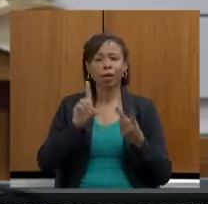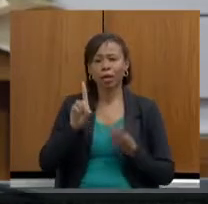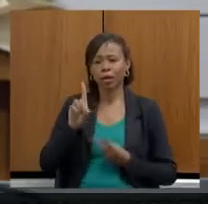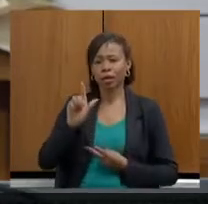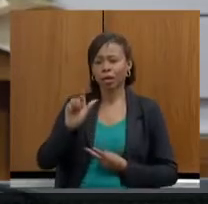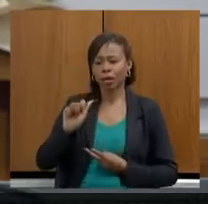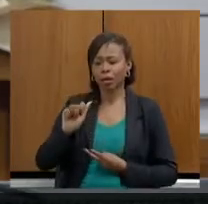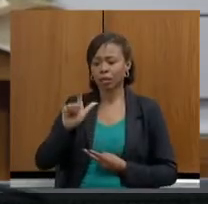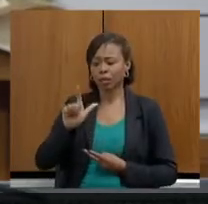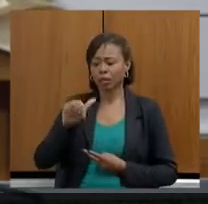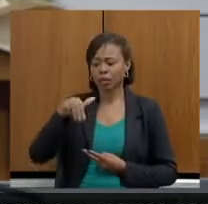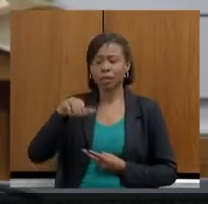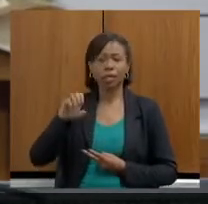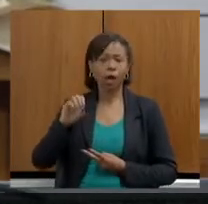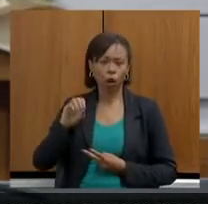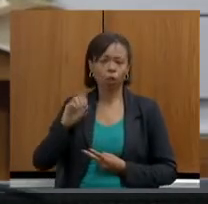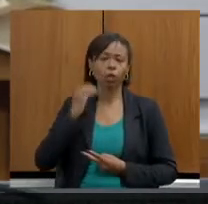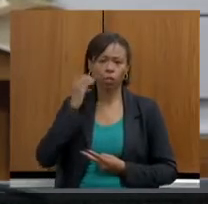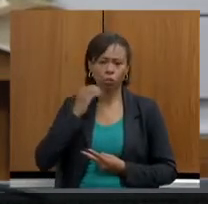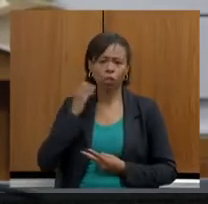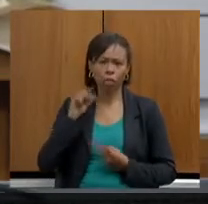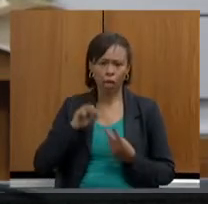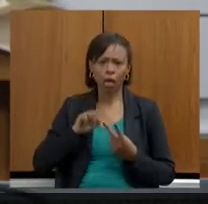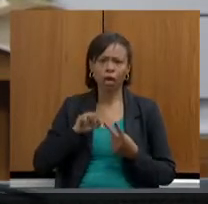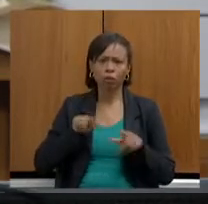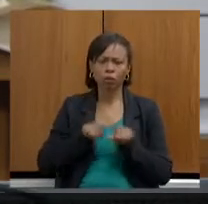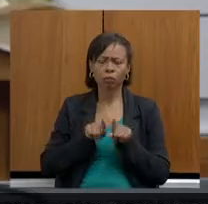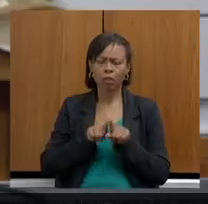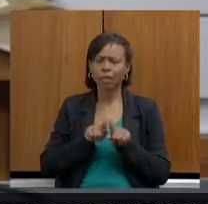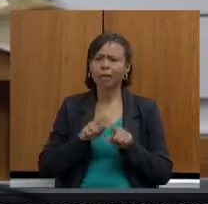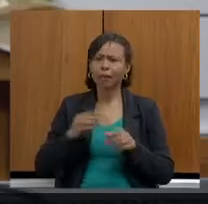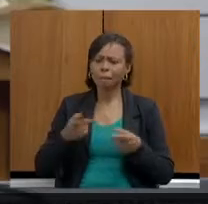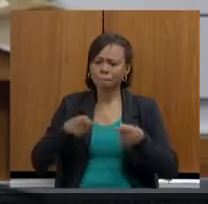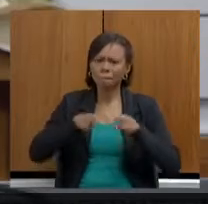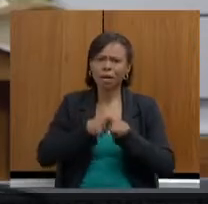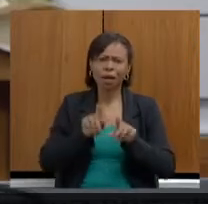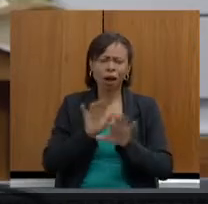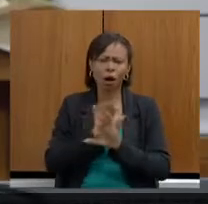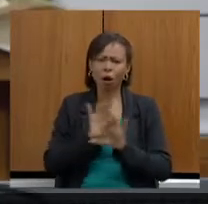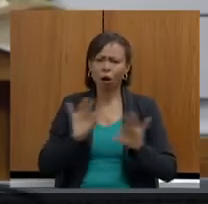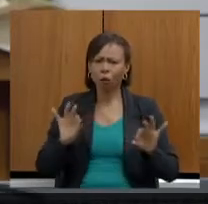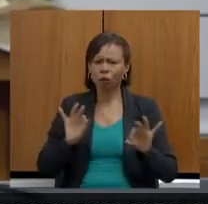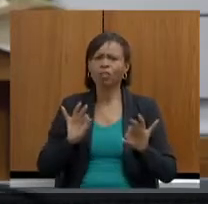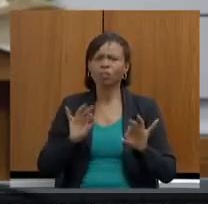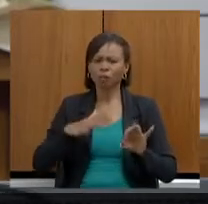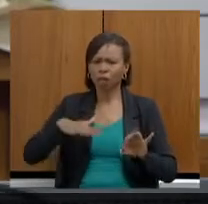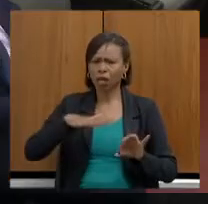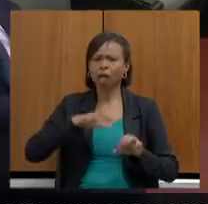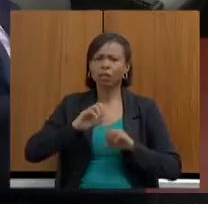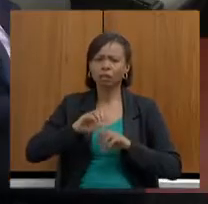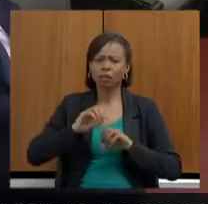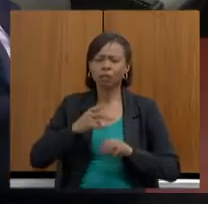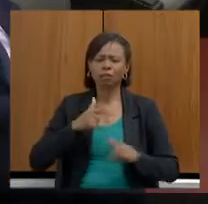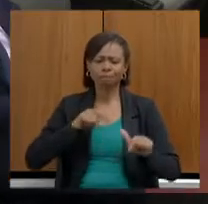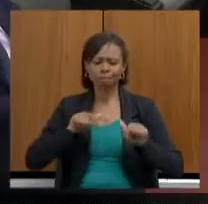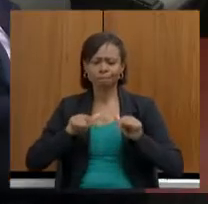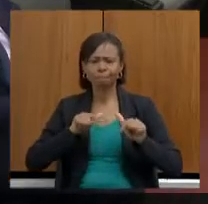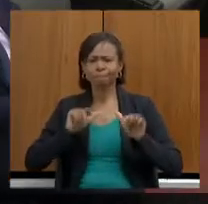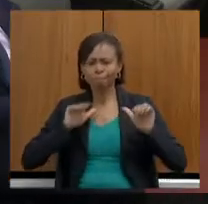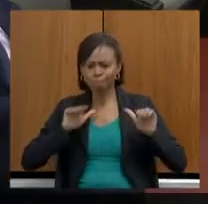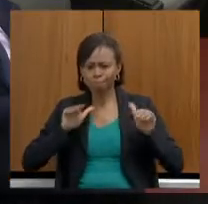parceria muito grande com a gente na educação dentro do nosso bloco A gente faz um trabalho muito focado nisso nós somos